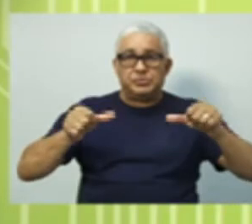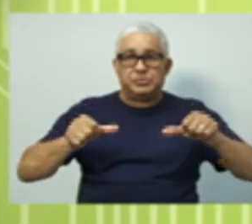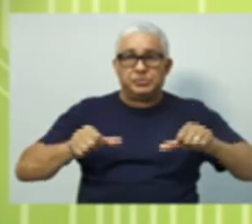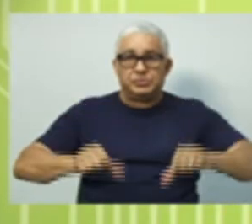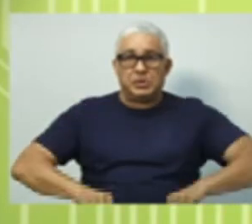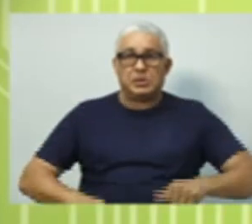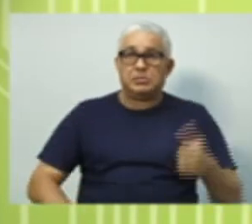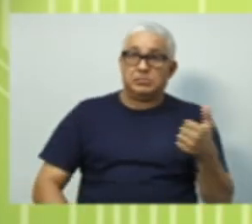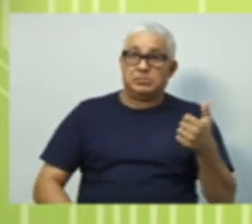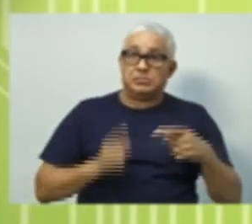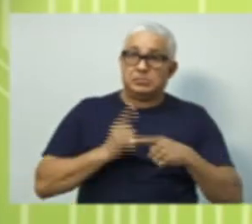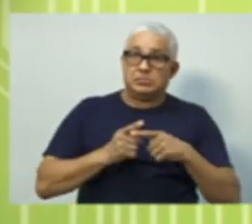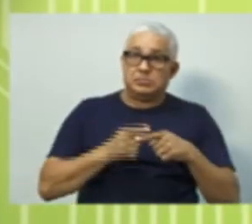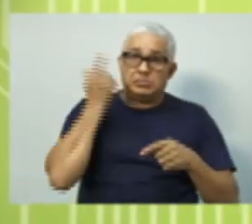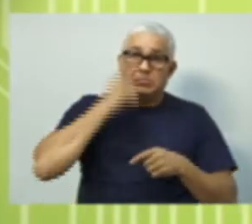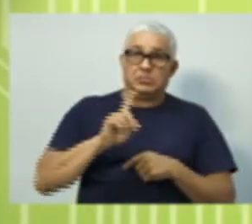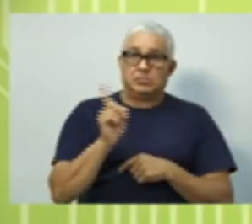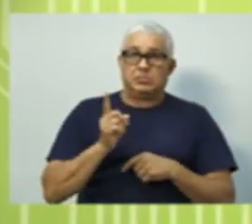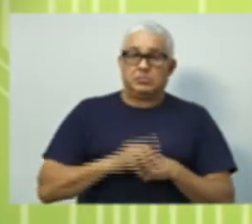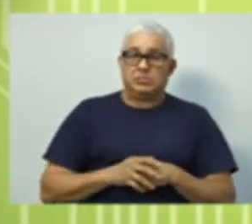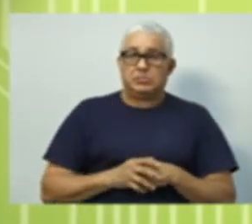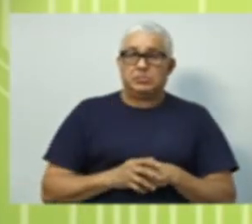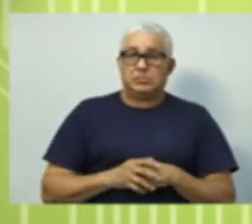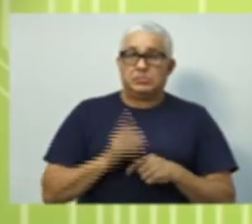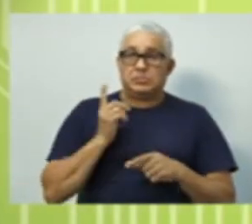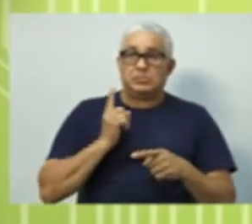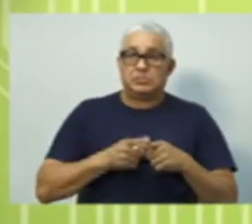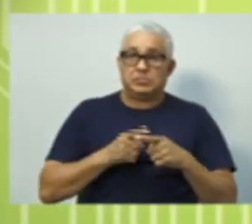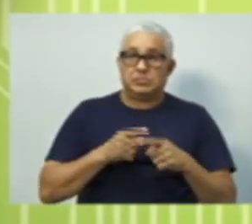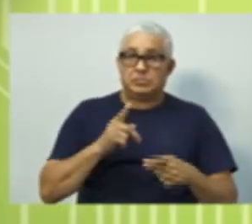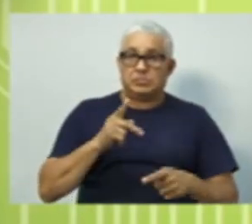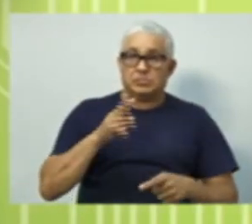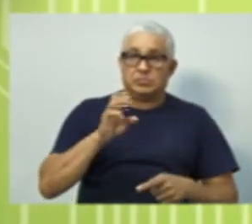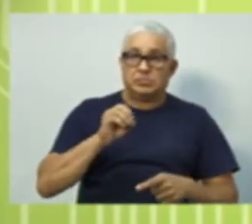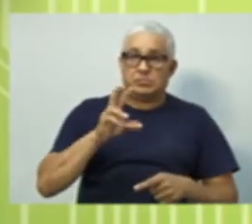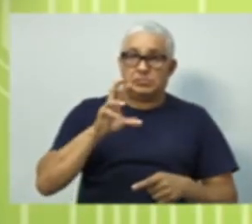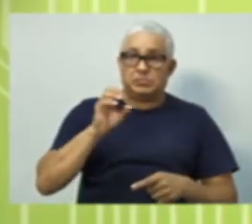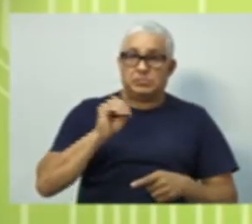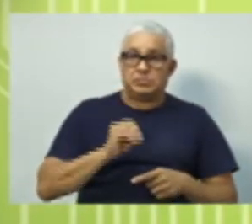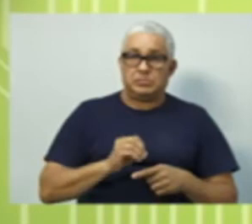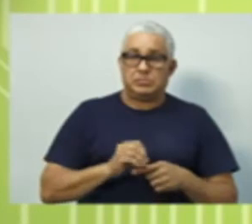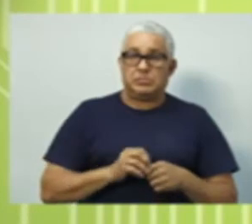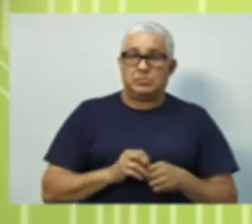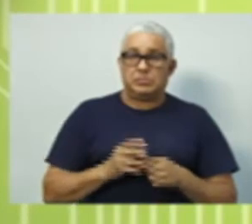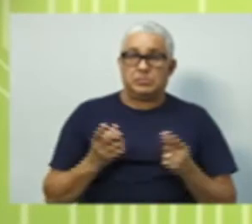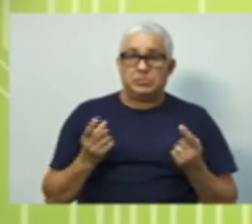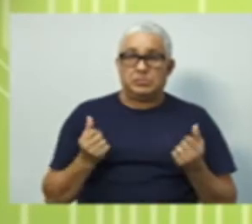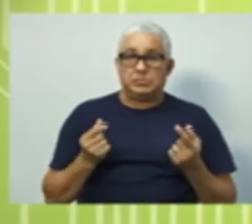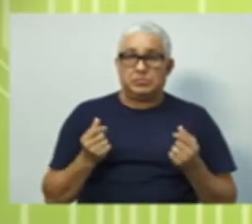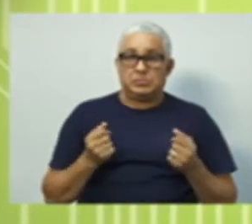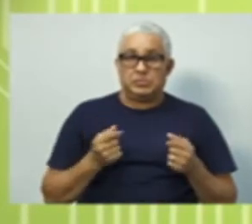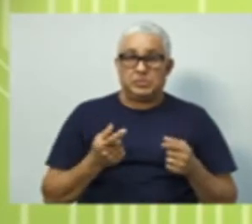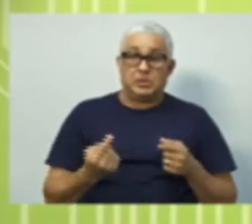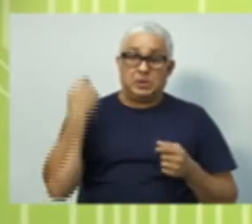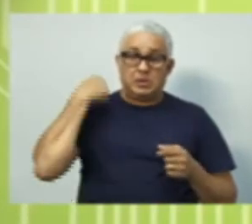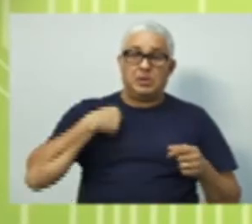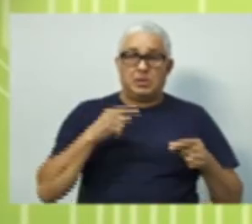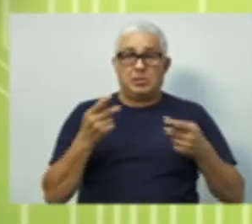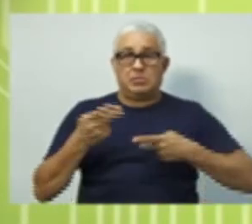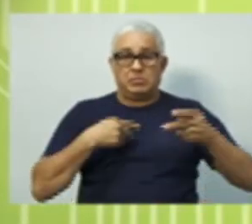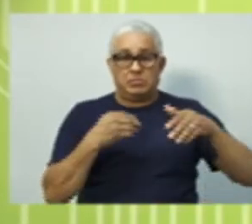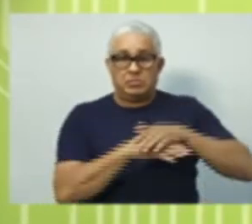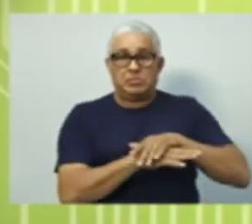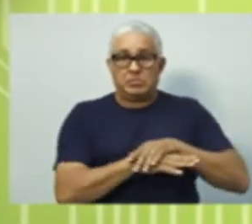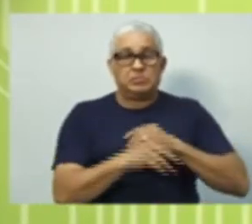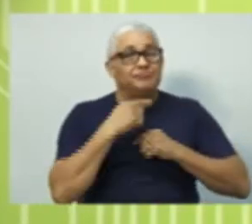realista sobre determinado tema, seja uma festa ou até mesmo uma viagem, propiciando uma avaliação da